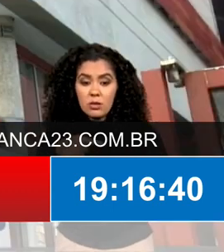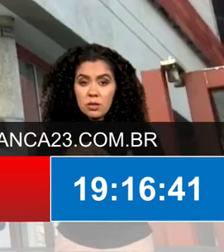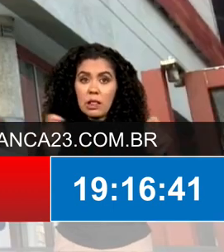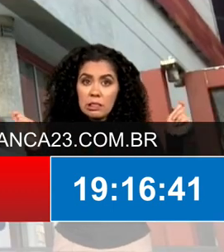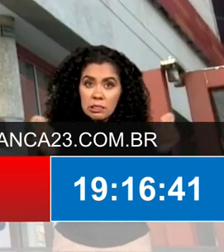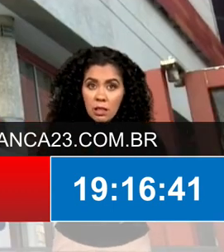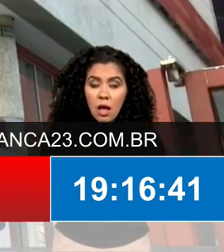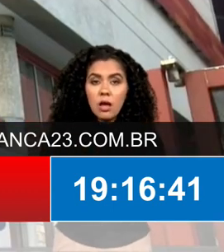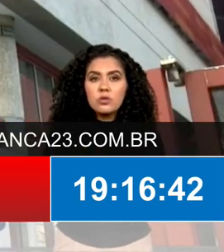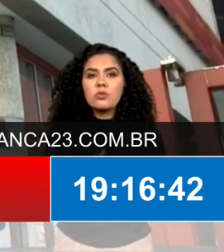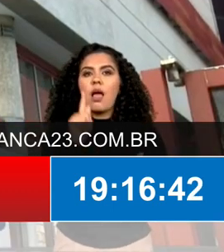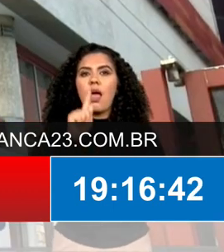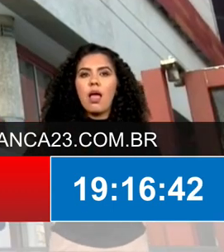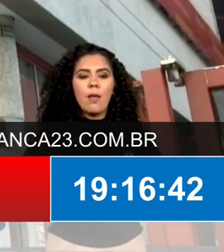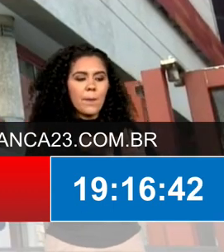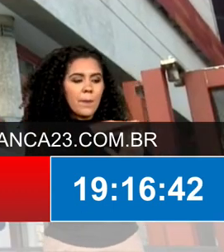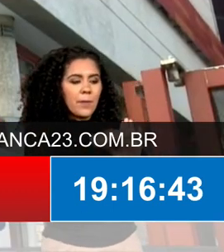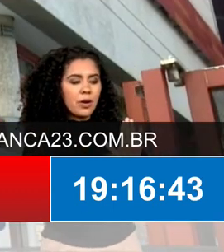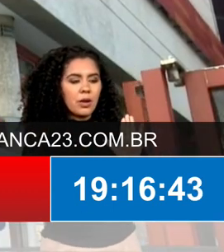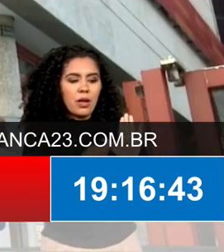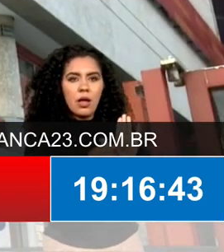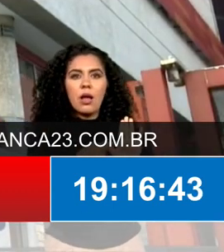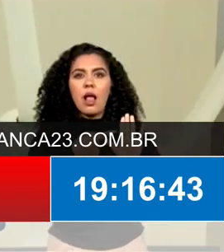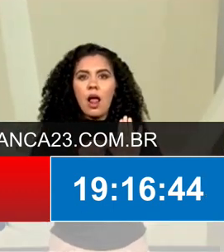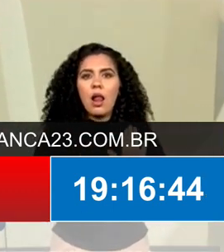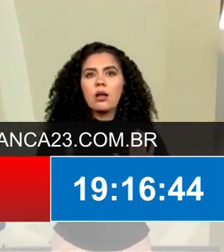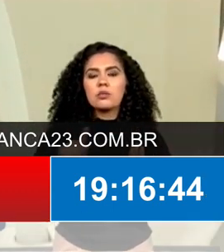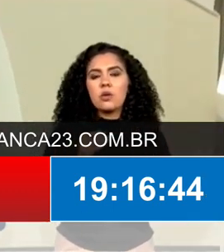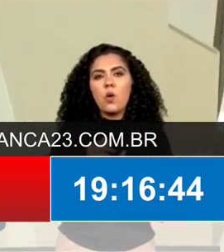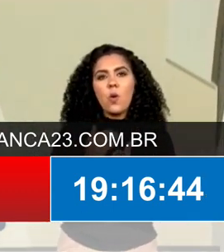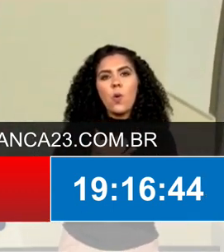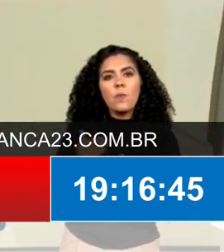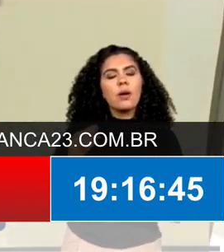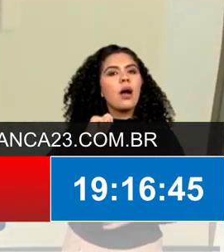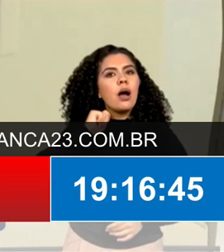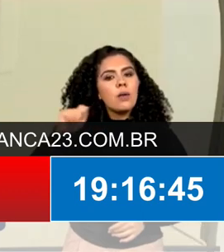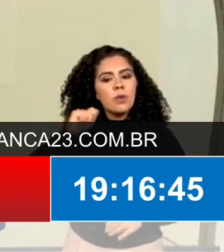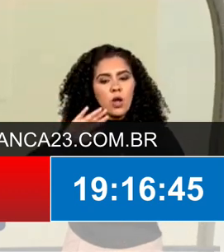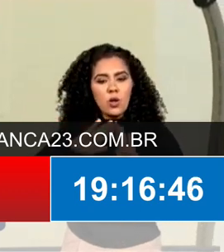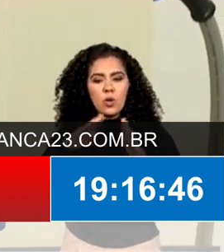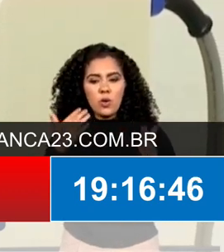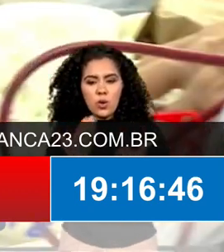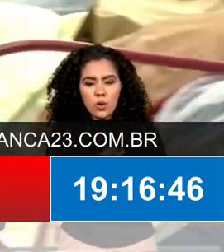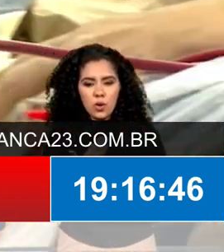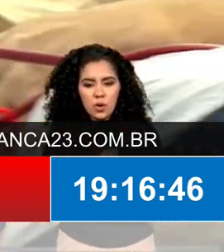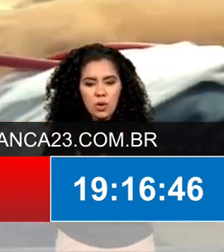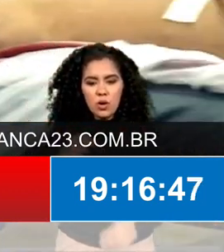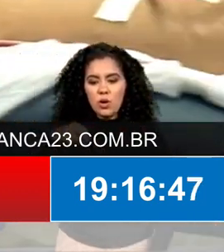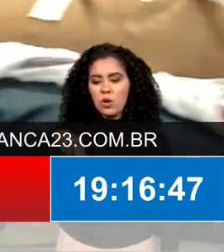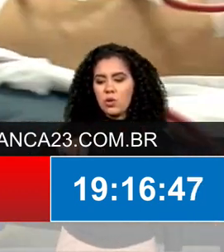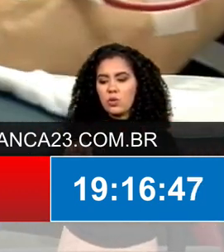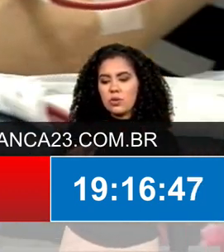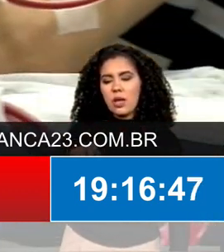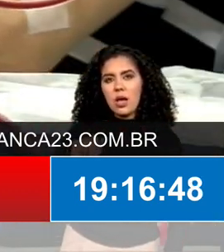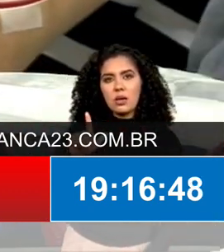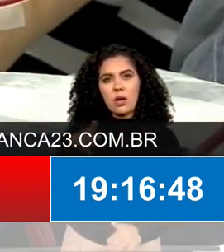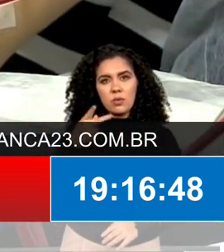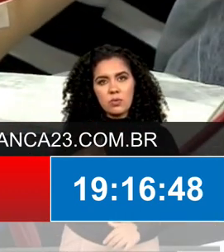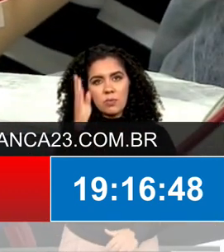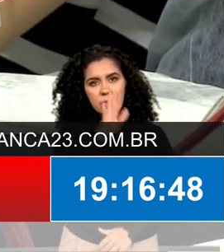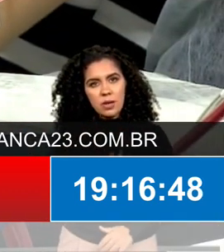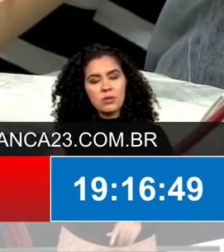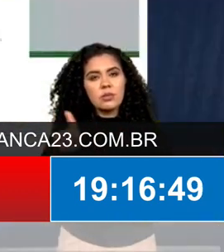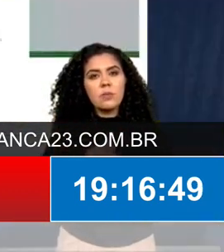ajudar é um programa lançado no início de abril pelo Colégio Notarial do Brasil e pelo Conselho Nacional